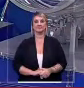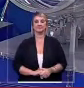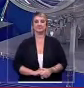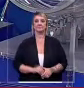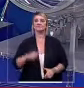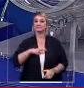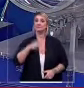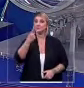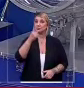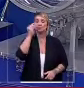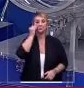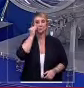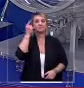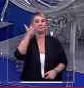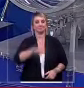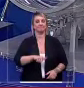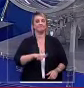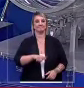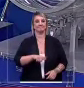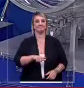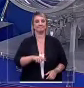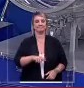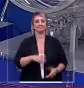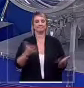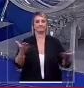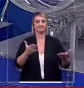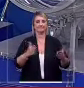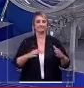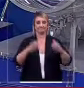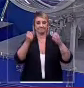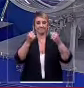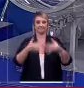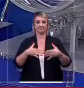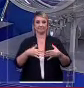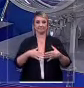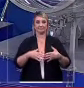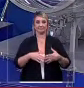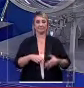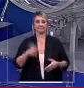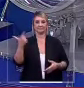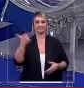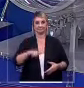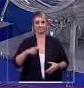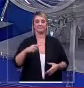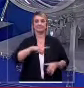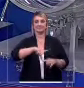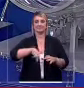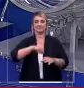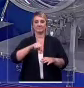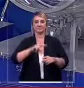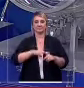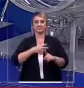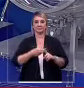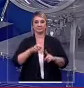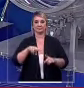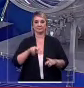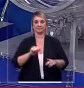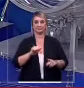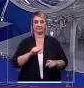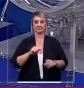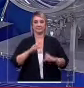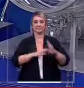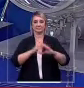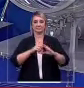tem mais uma chance de ganhar, pois agora, conforme explicamos, vamos ao segundo sorteio da dupla cena